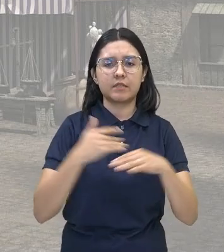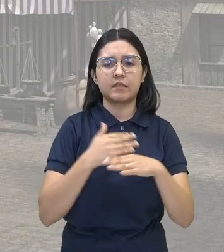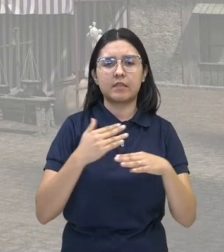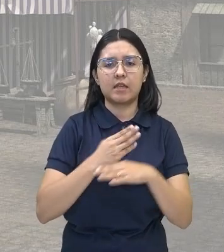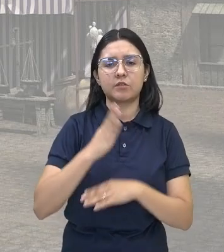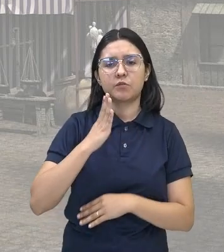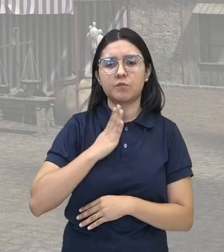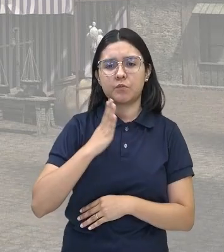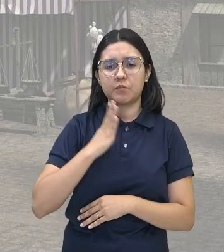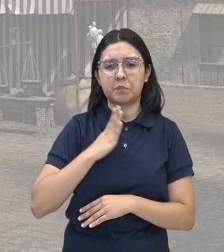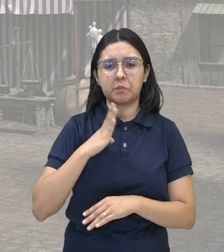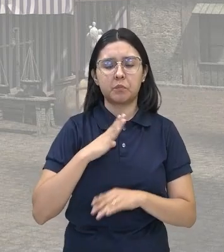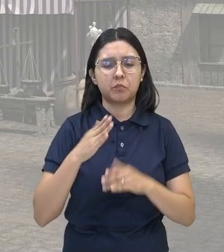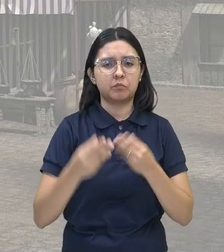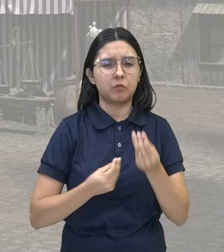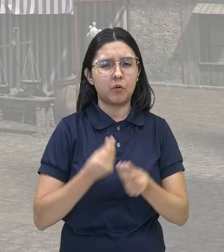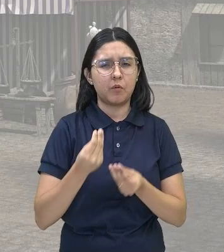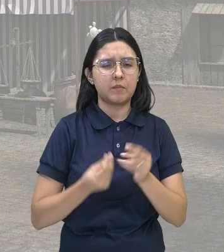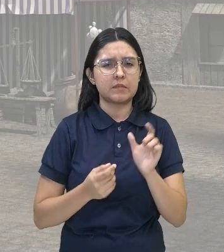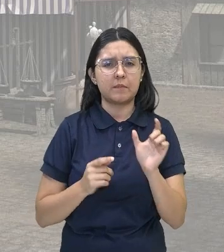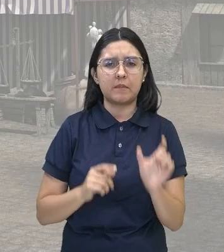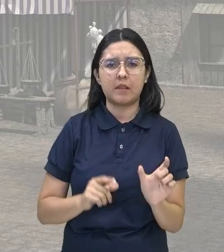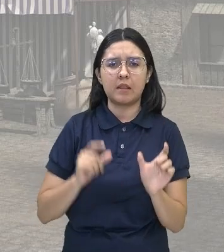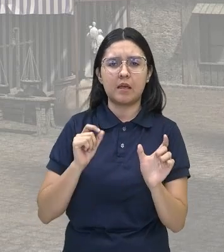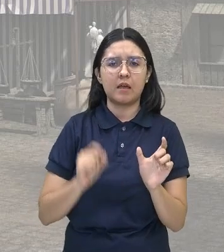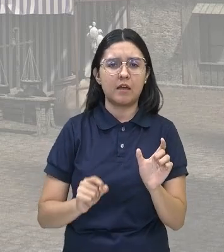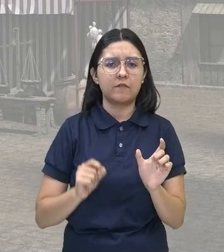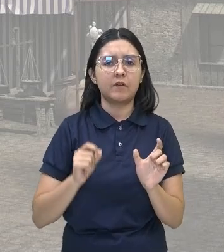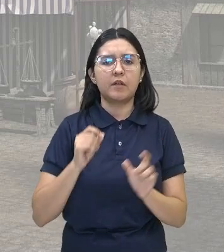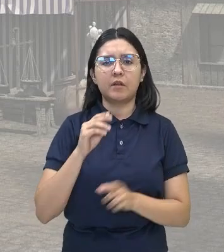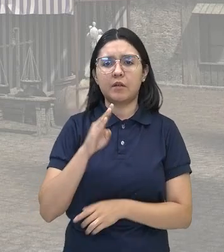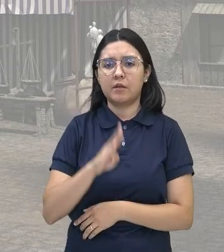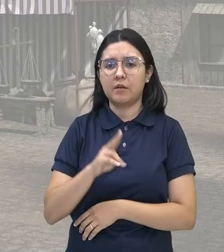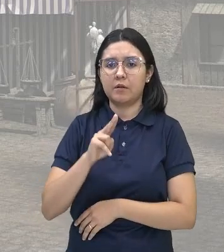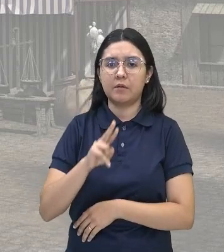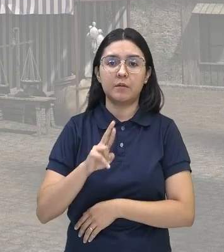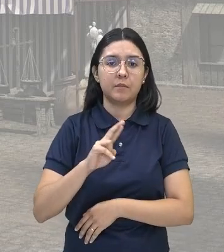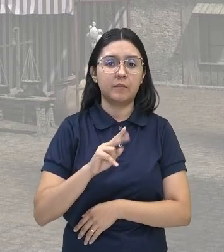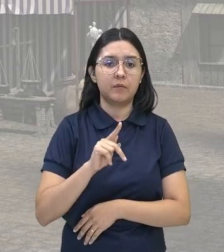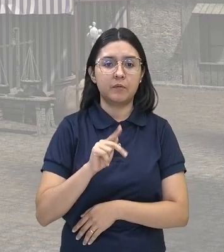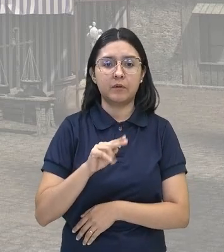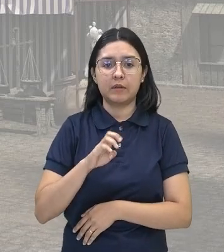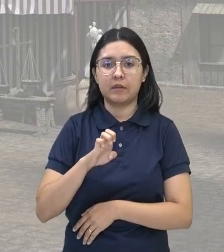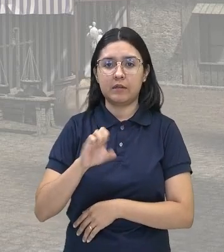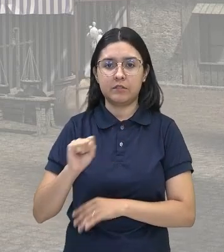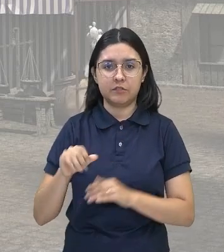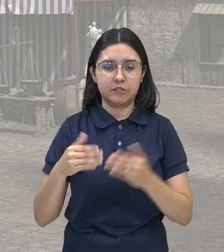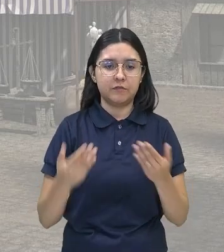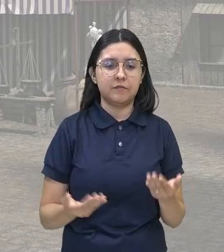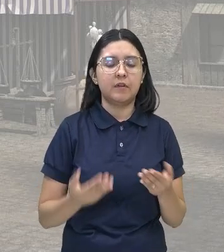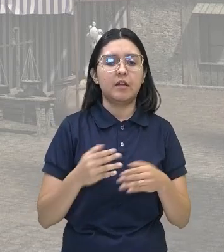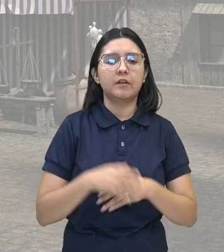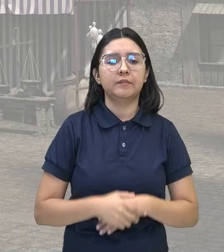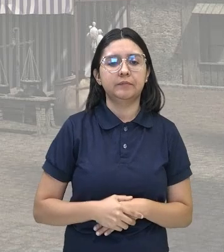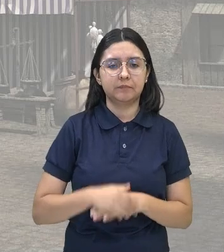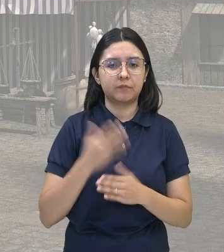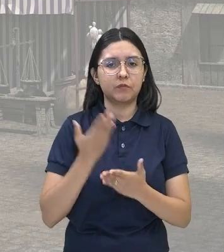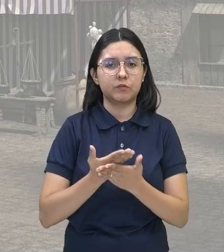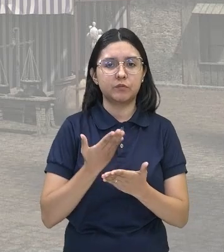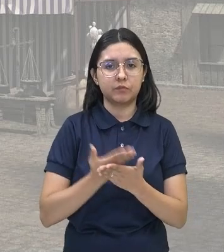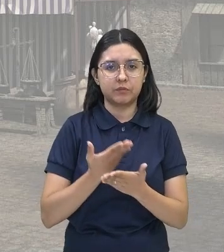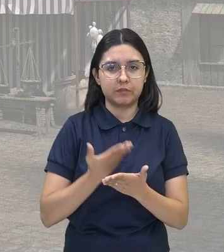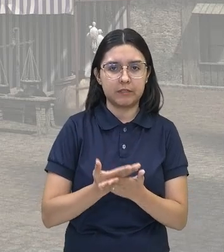de burgo, da onde vem a palavra burgueses, que a gente vai ouvir muito falar ainda em nossas aulas. A